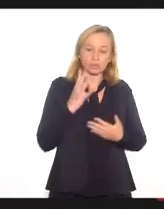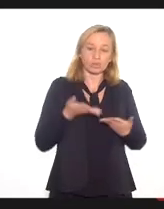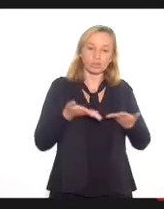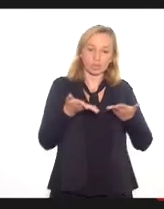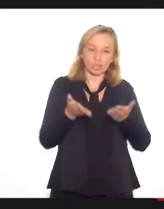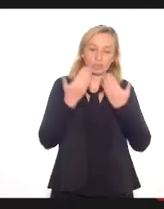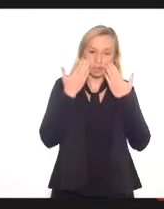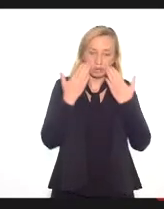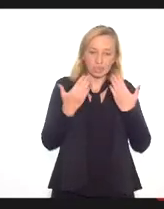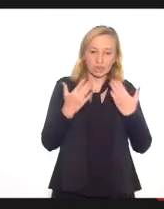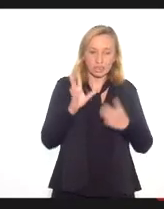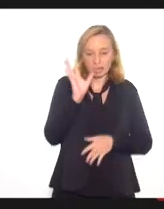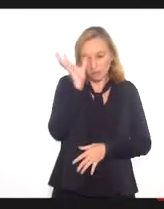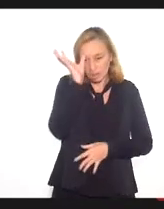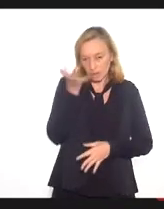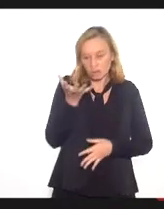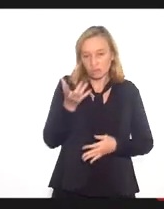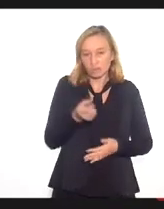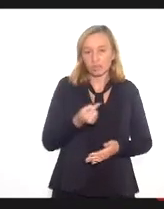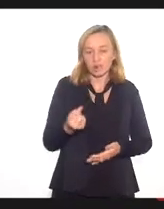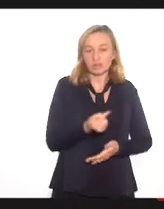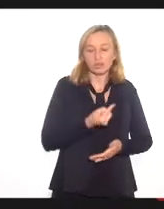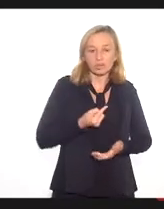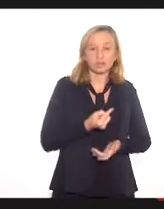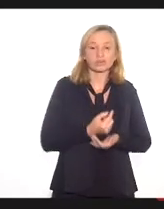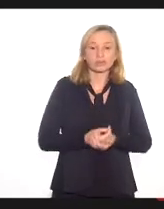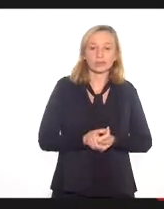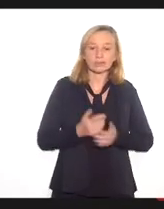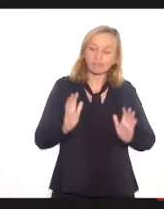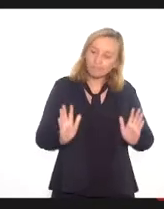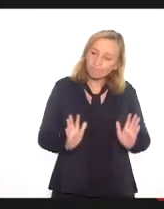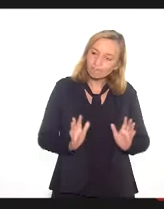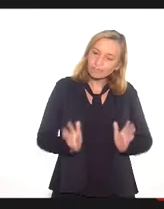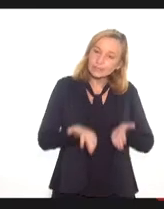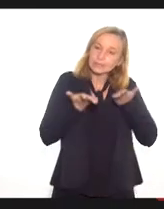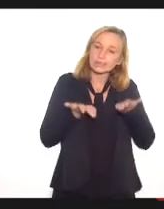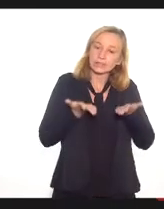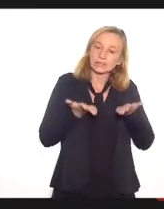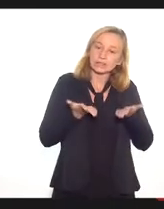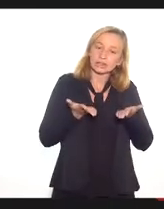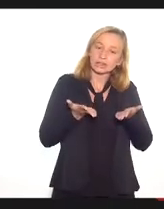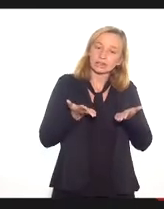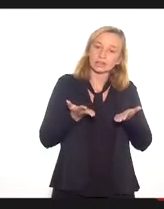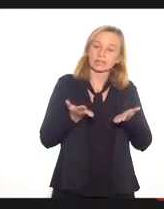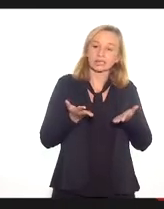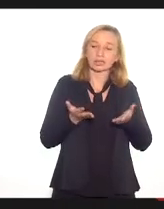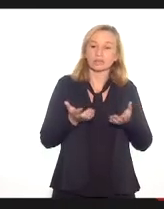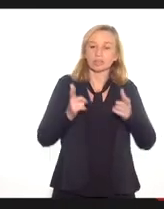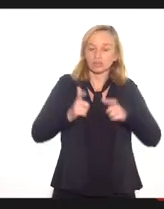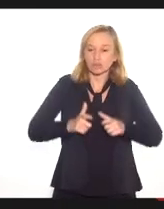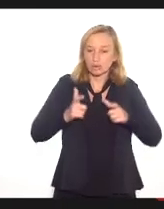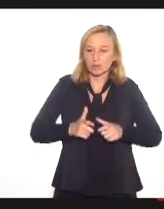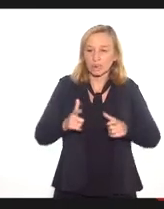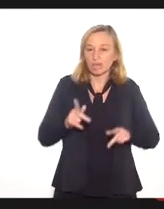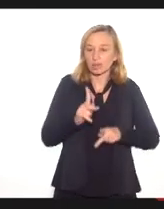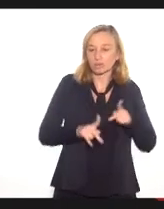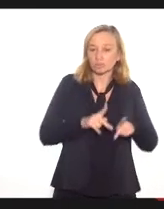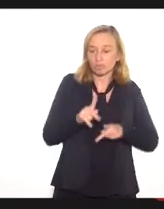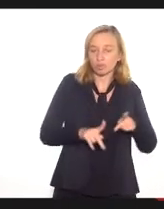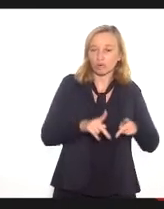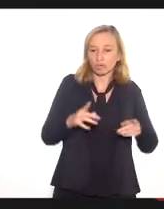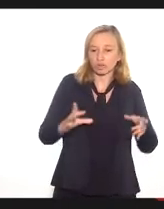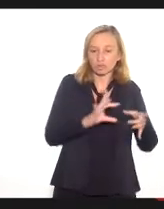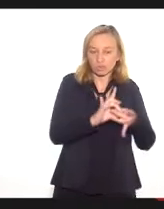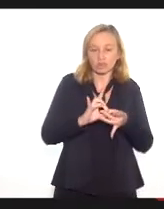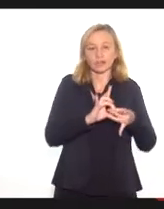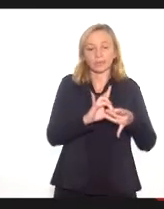solução para a gente como uma iniciativa que nasceu dos movimentos populares. Nasceu da União de Movimentos